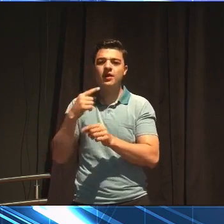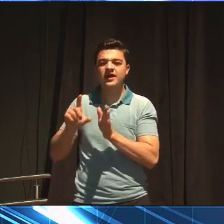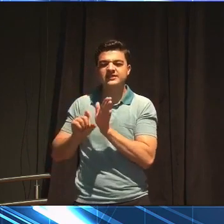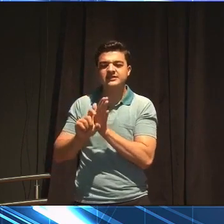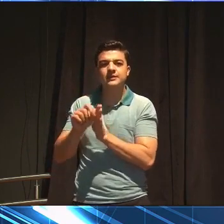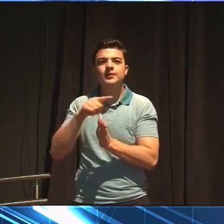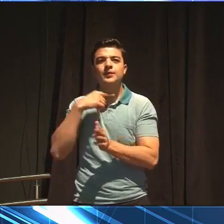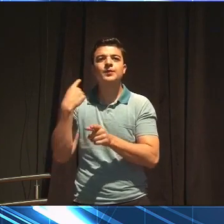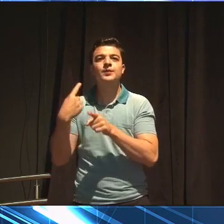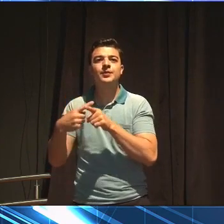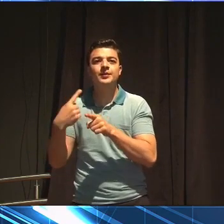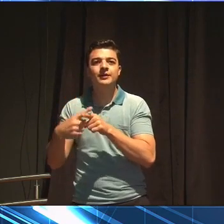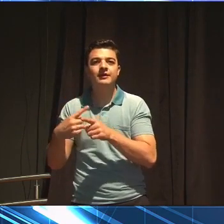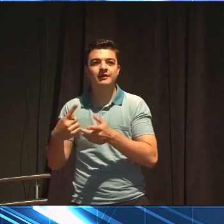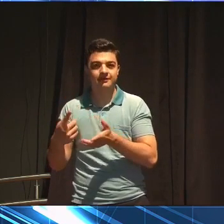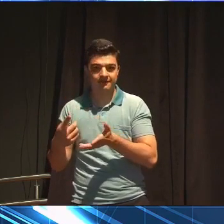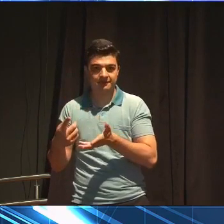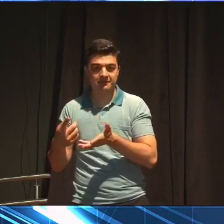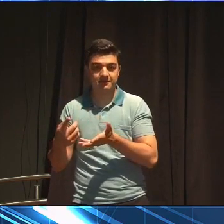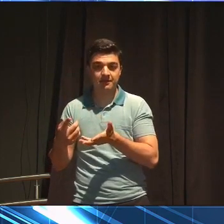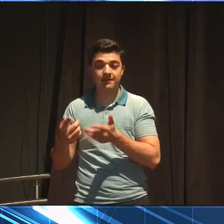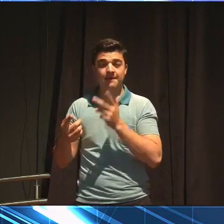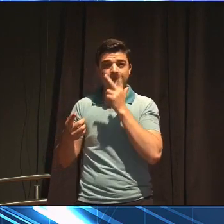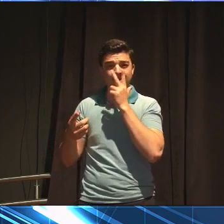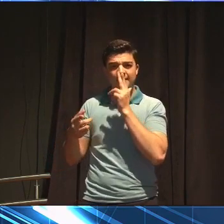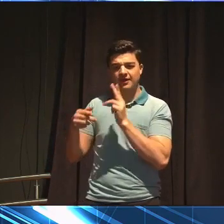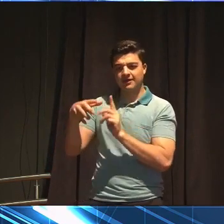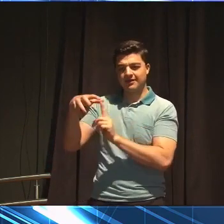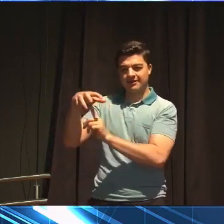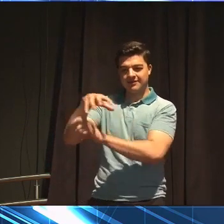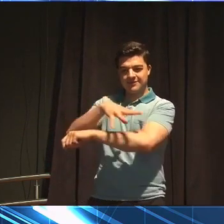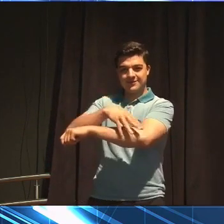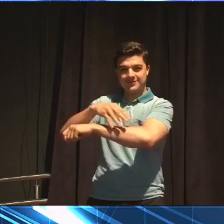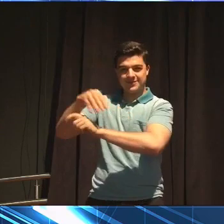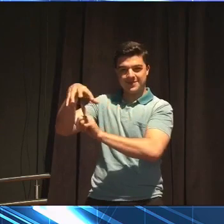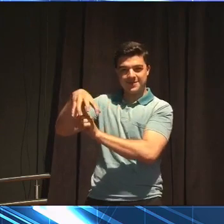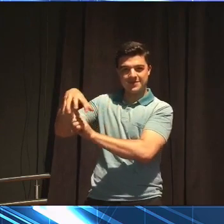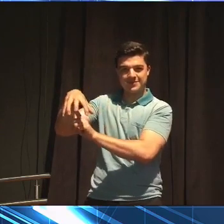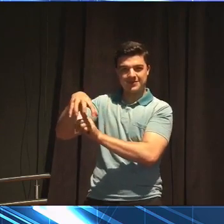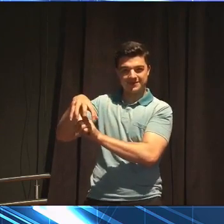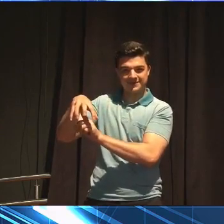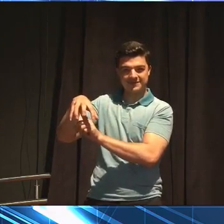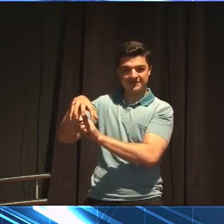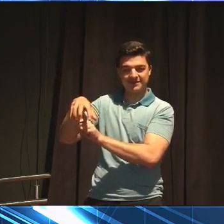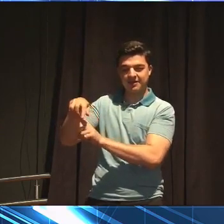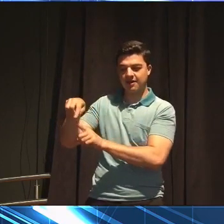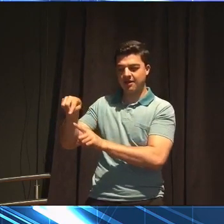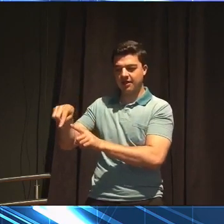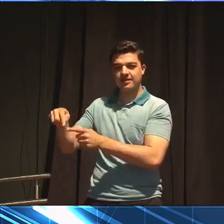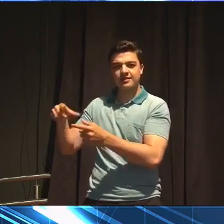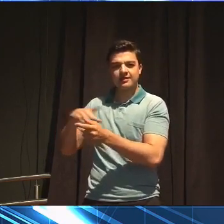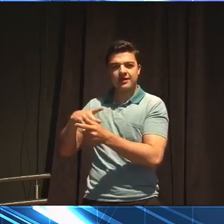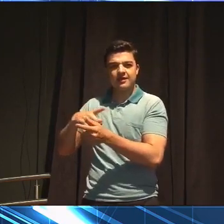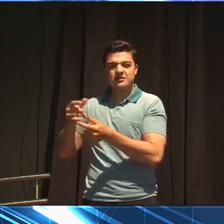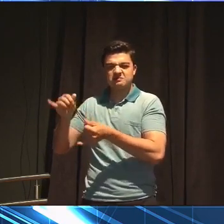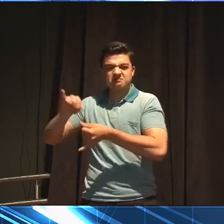coisa daquele ambiente tinha interagido para curar. Então ele tinha uma noção de seu contexto.